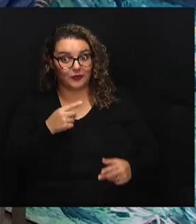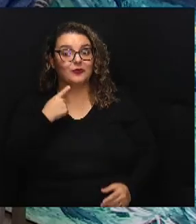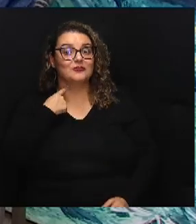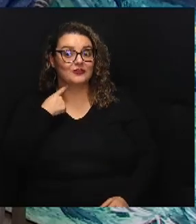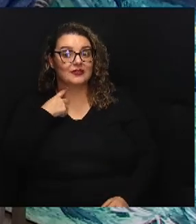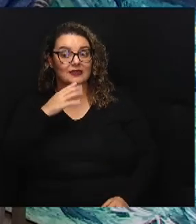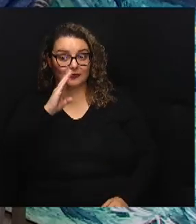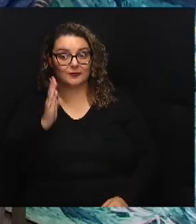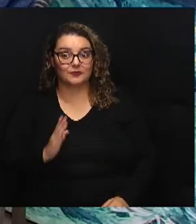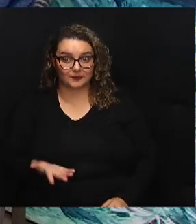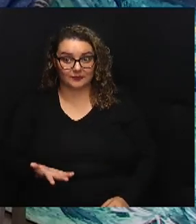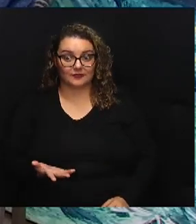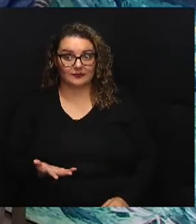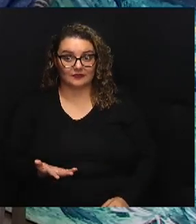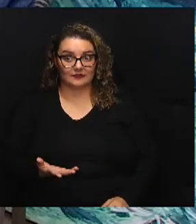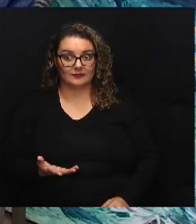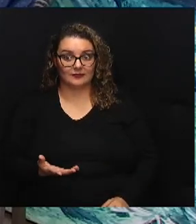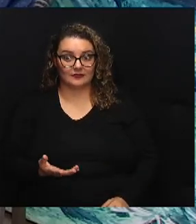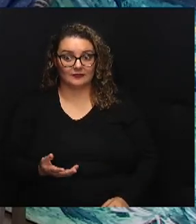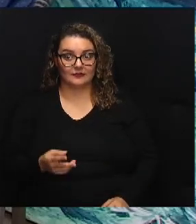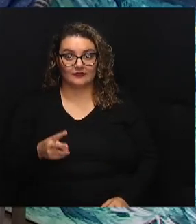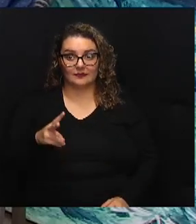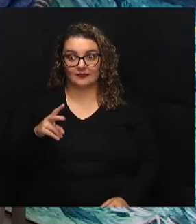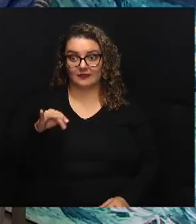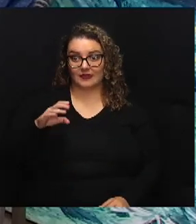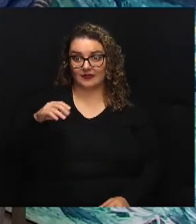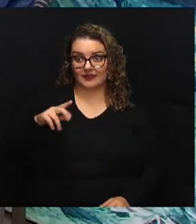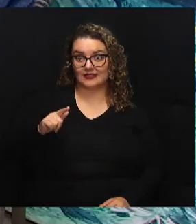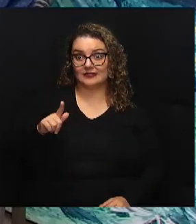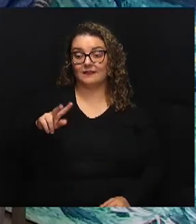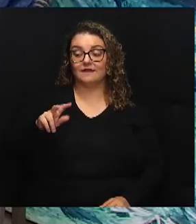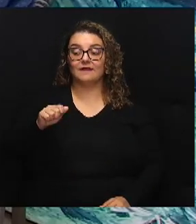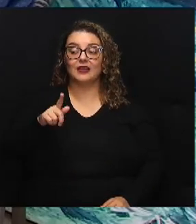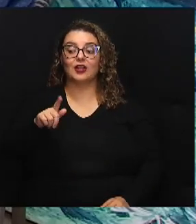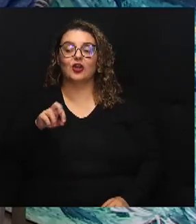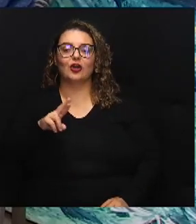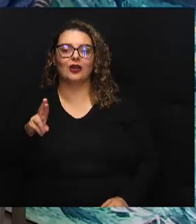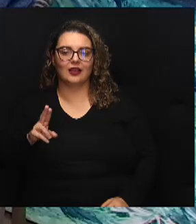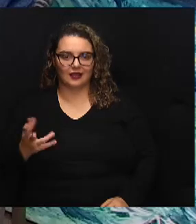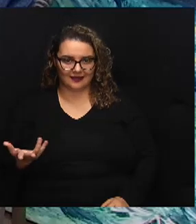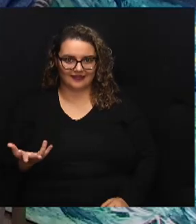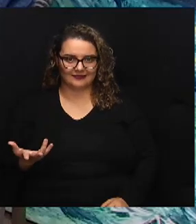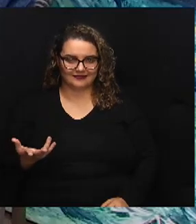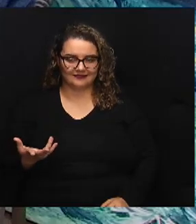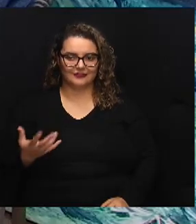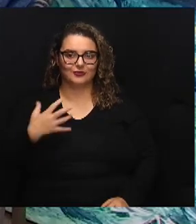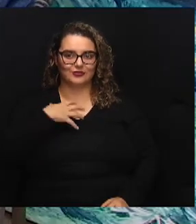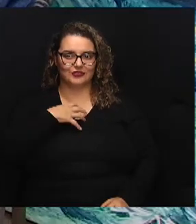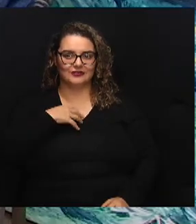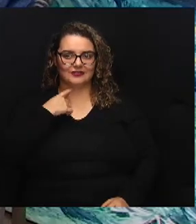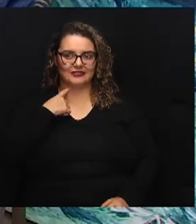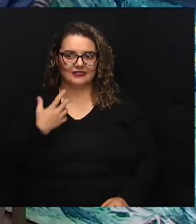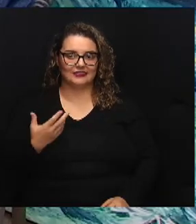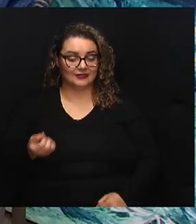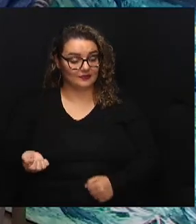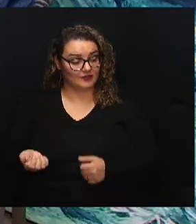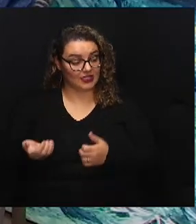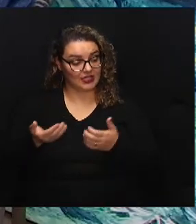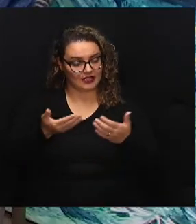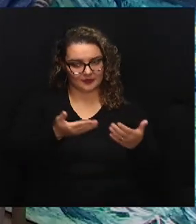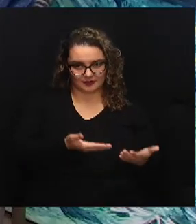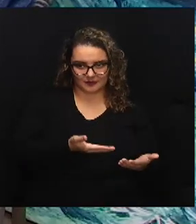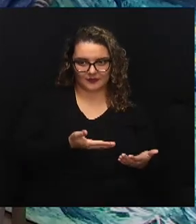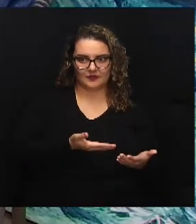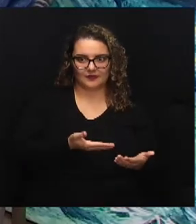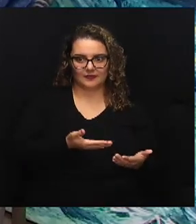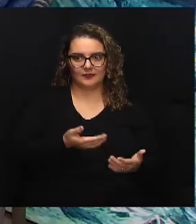Porque no original é Vincent van Gogh. E ela me apresentou.